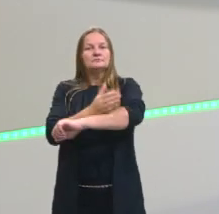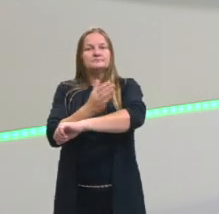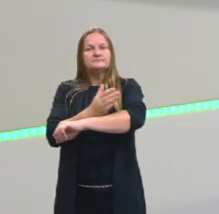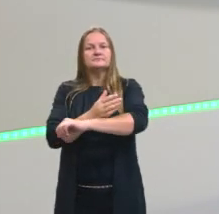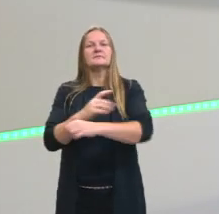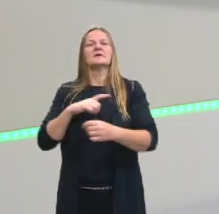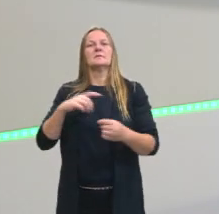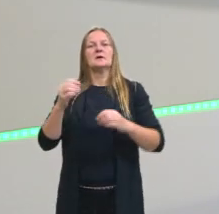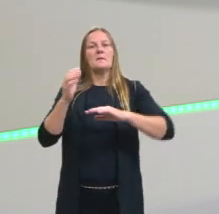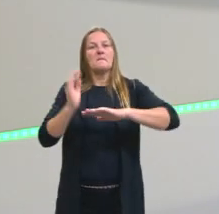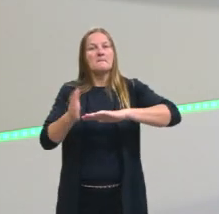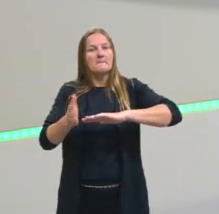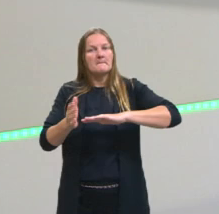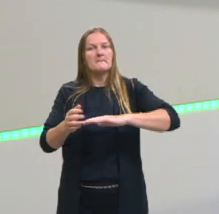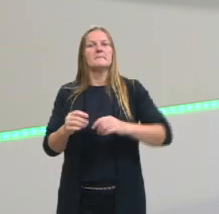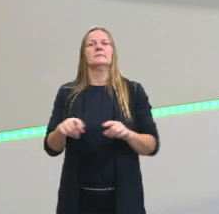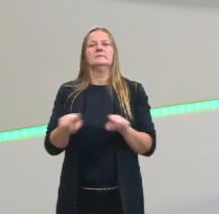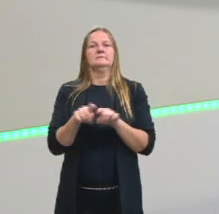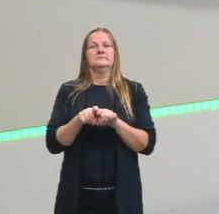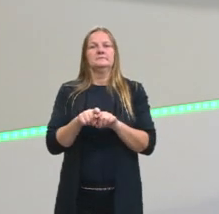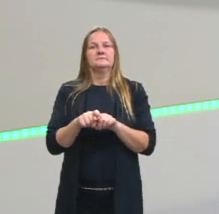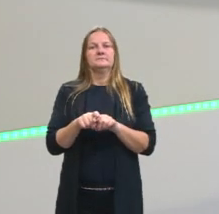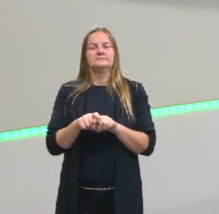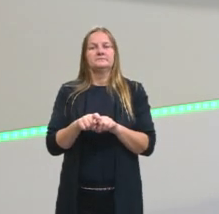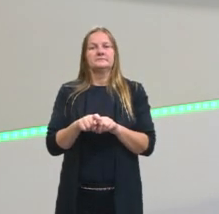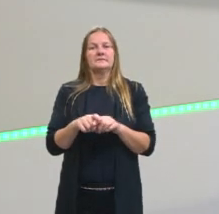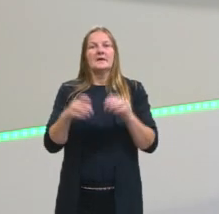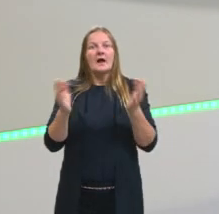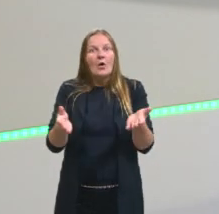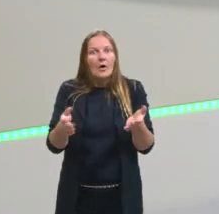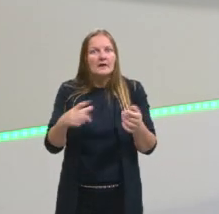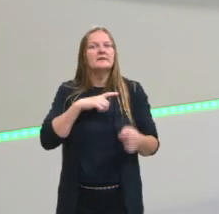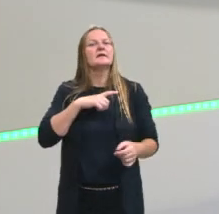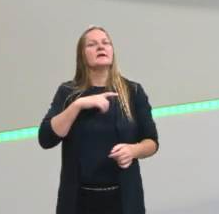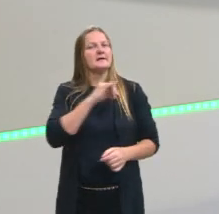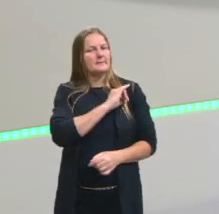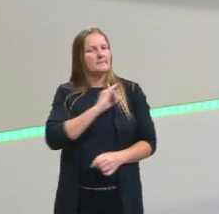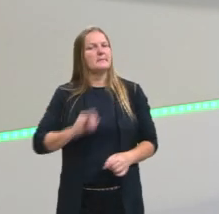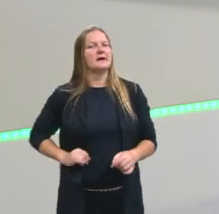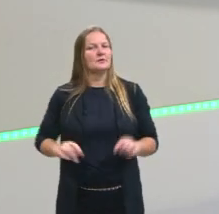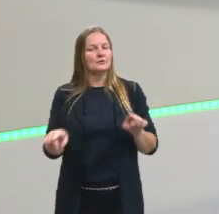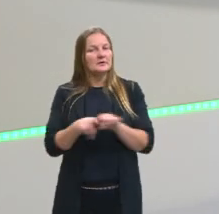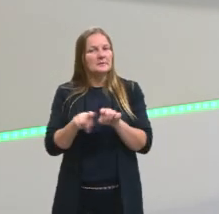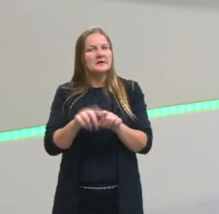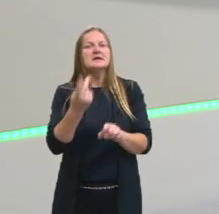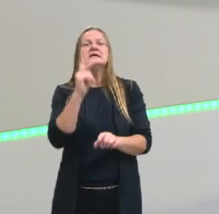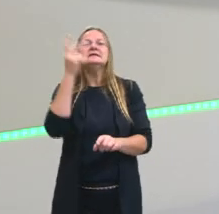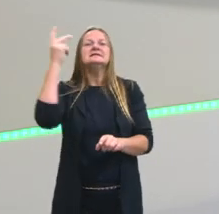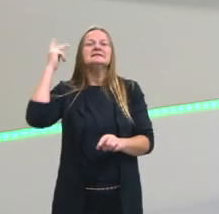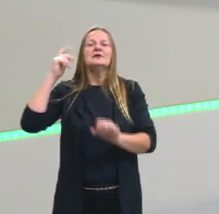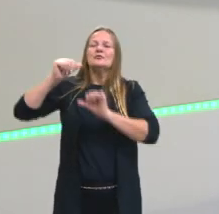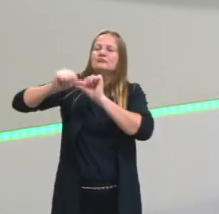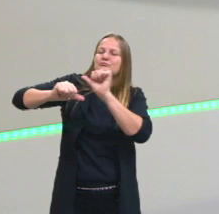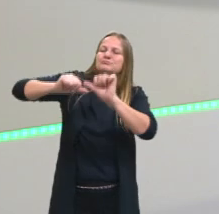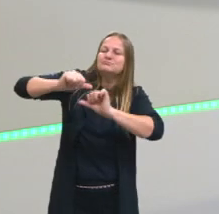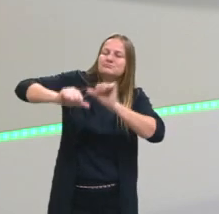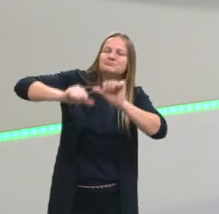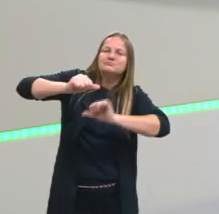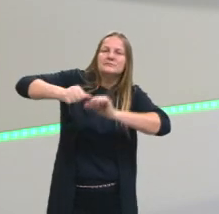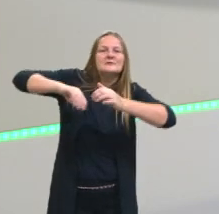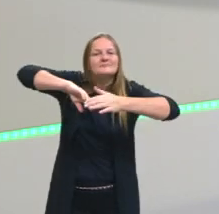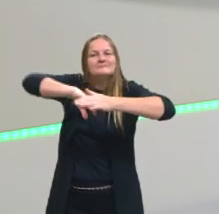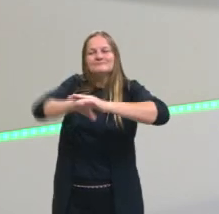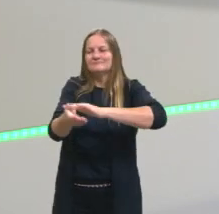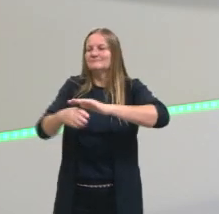na idade moderna e existem impérios atualmente mas a gente tem que pensar sempre na história na mudança né então